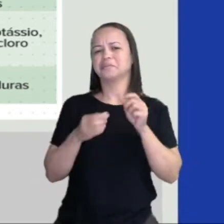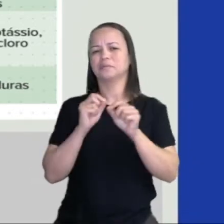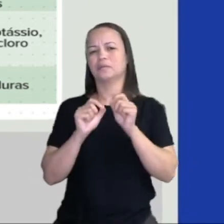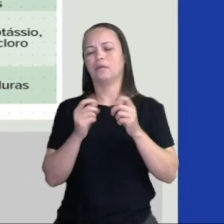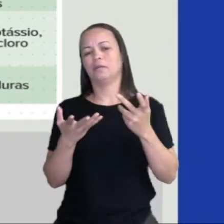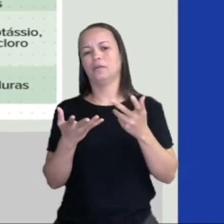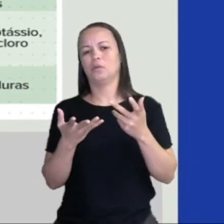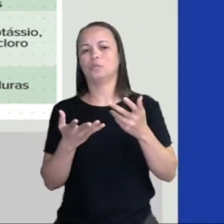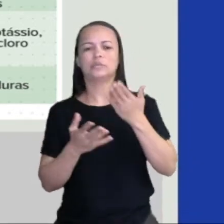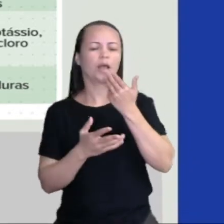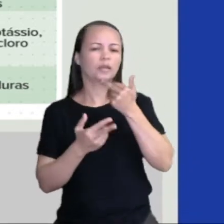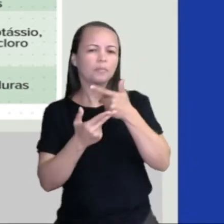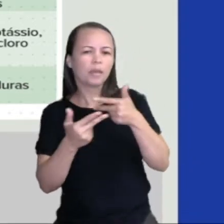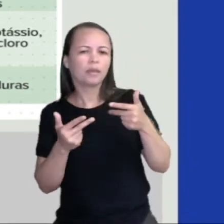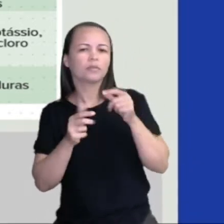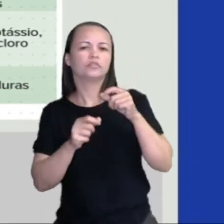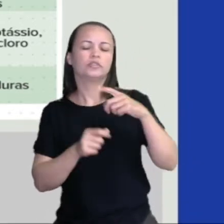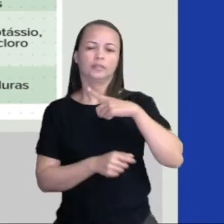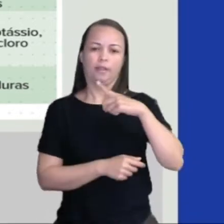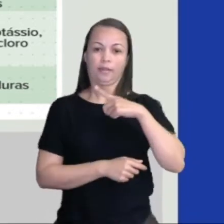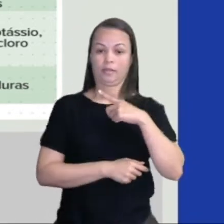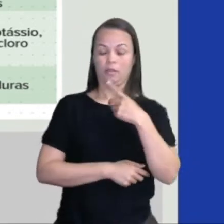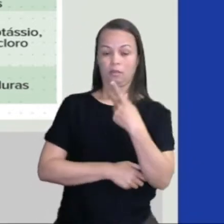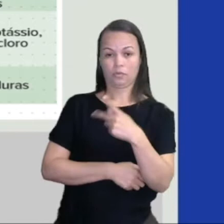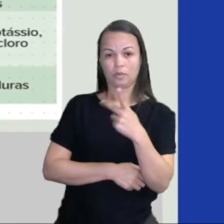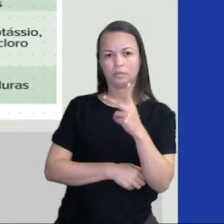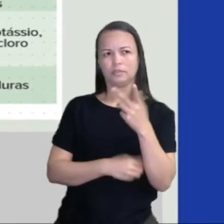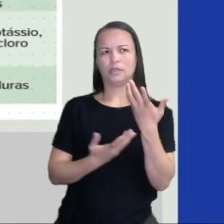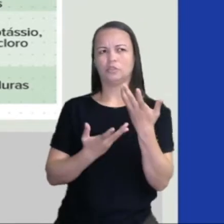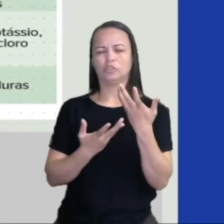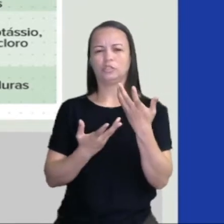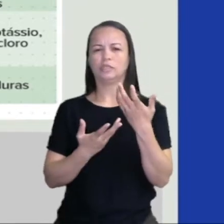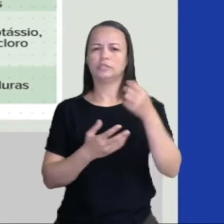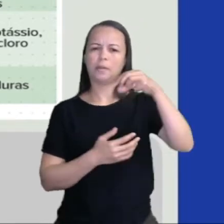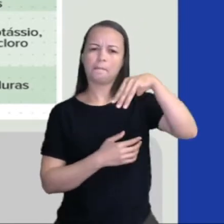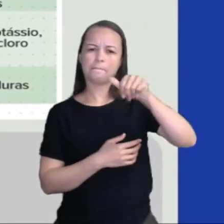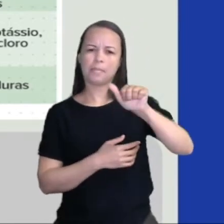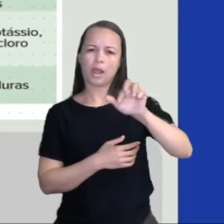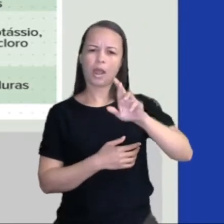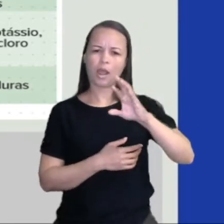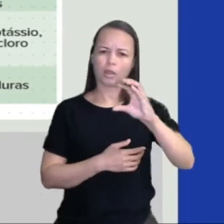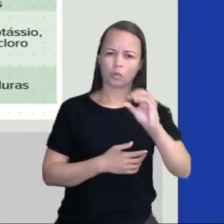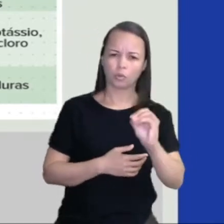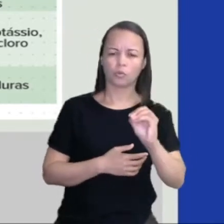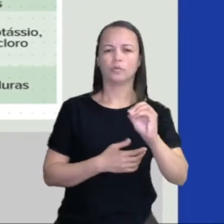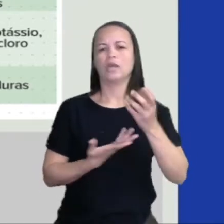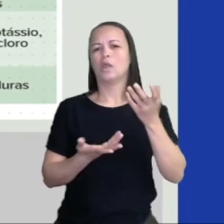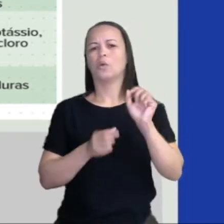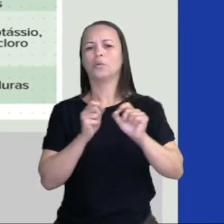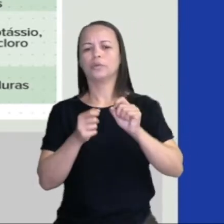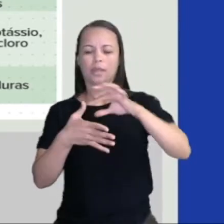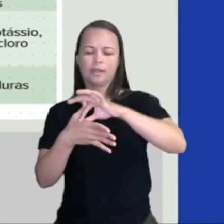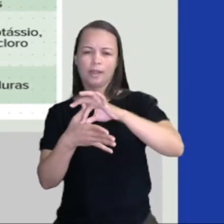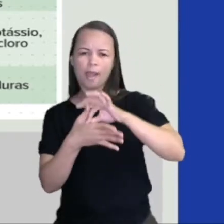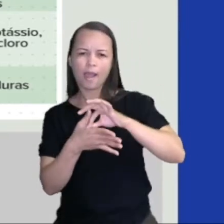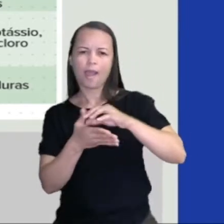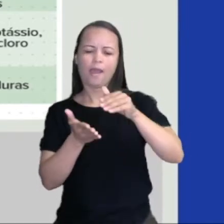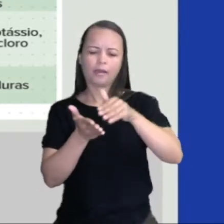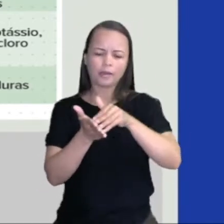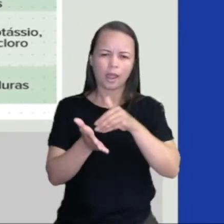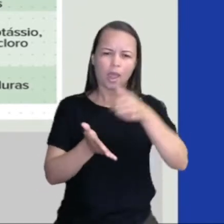que teriam esse agente, né? Esse macronutriente? Seria justamente as carnes, a manteiga, o leite, seus